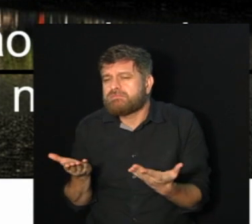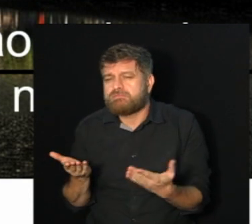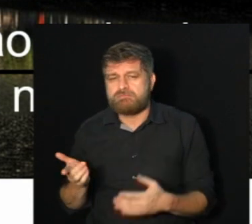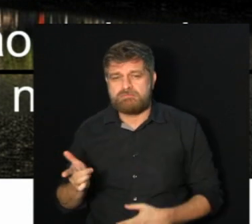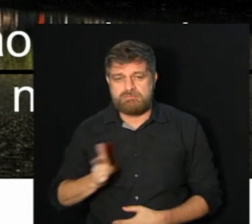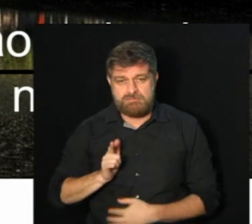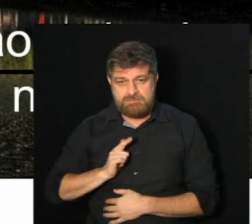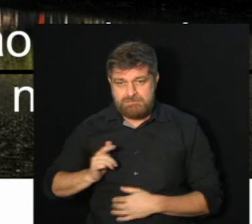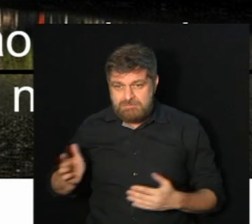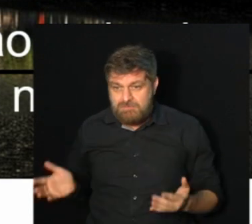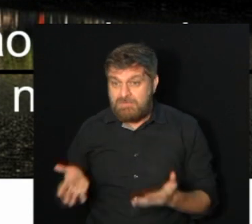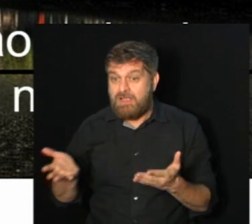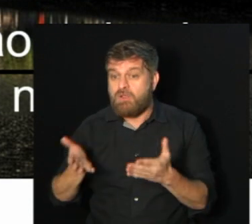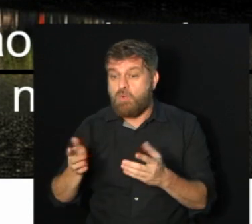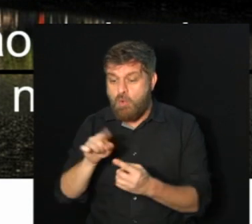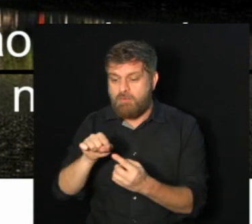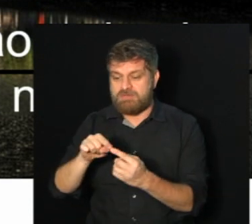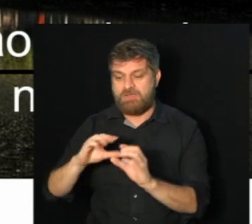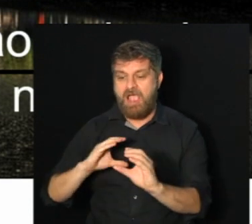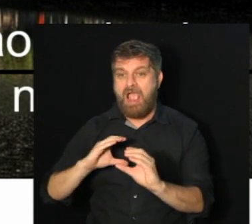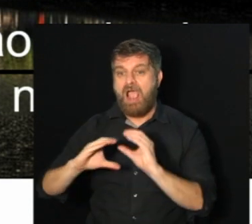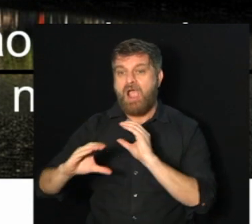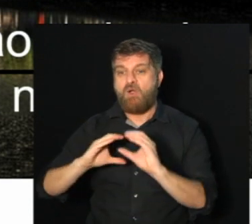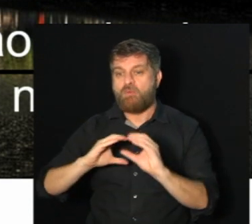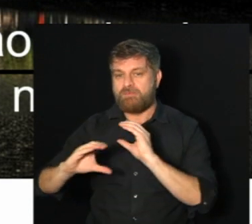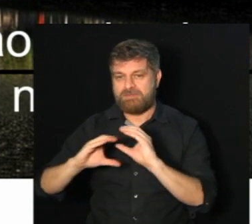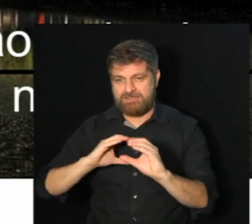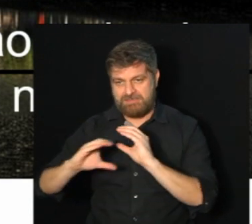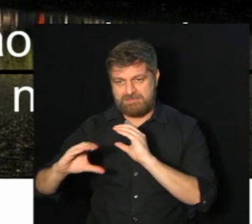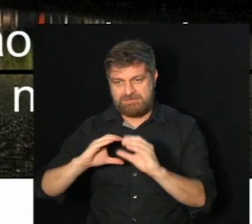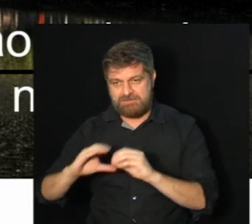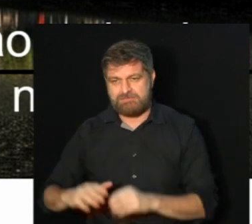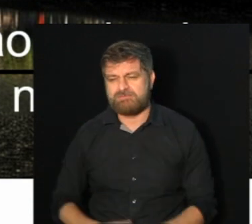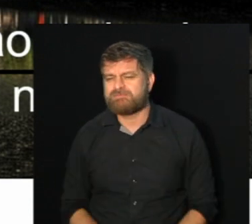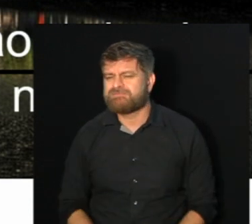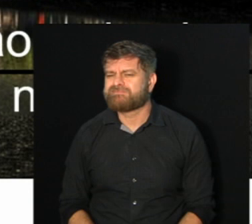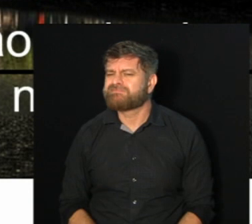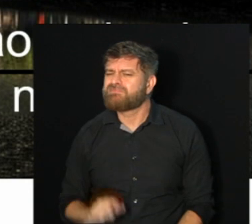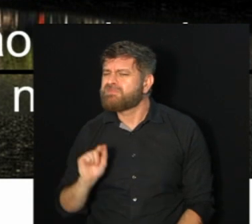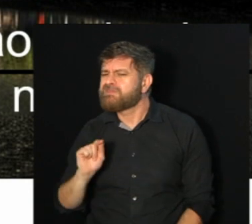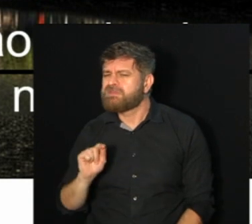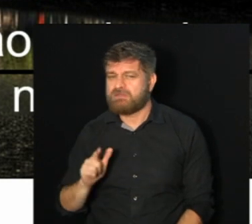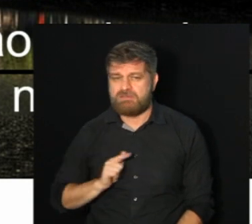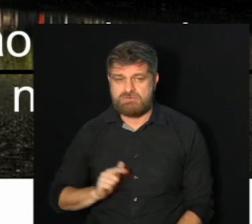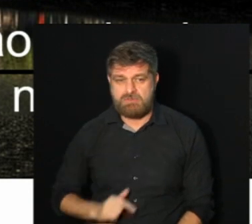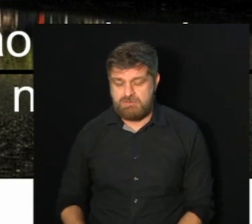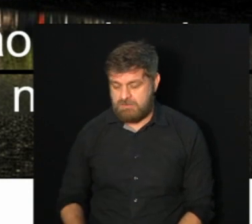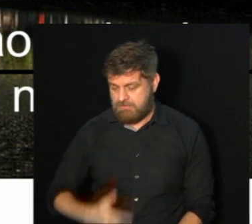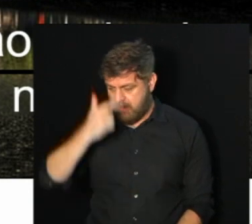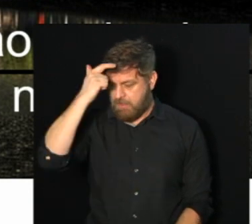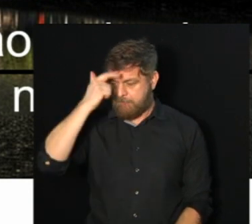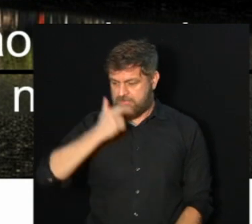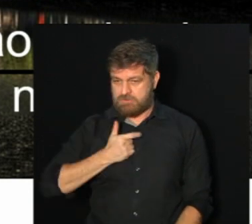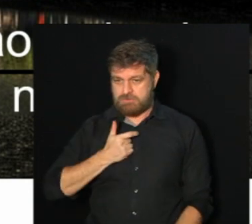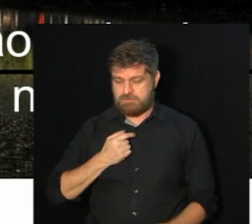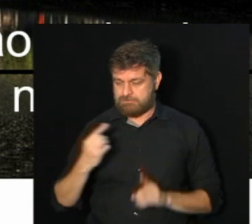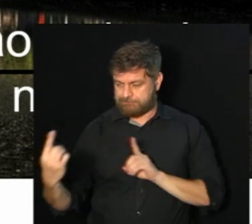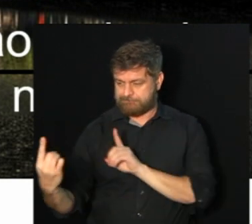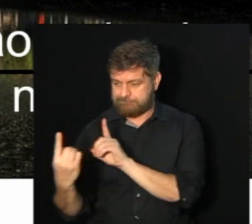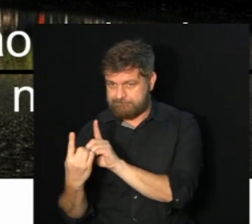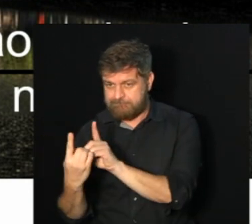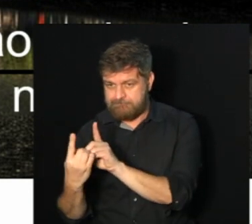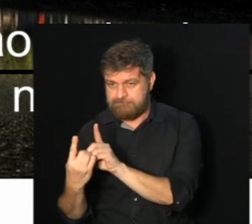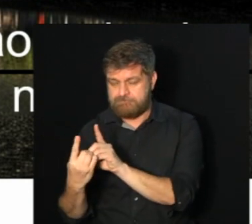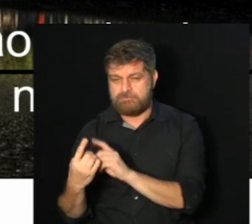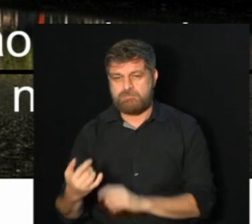é um entusiasta pela comunicação, né? O que seria a comunicação? Não só a interpessoal, aquela que a gente fala com